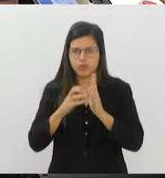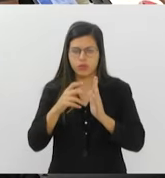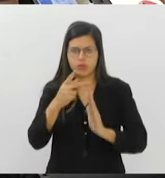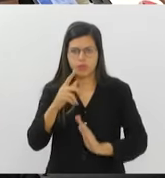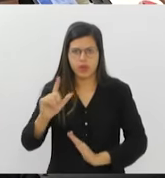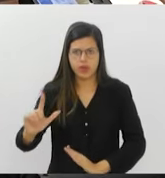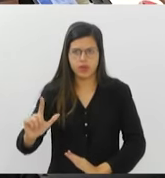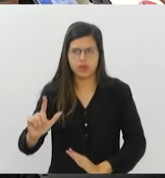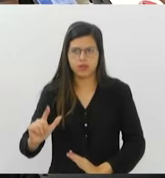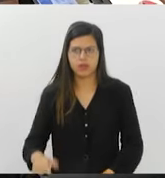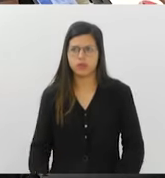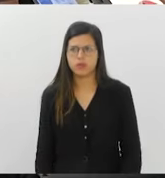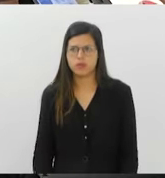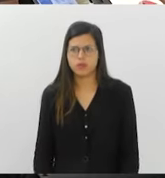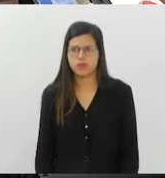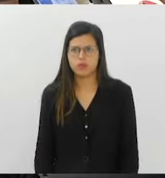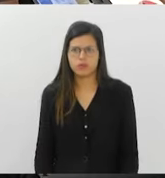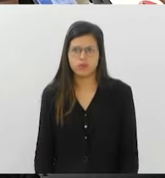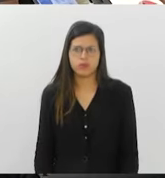presidente.